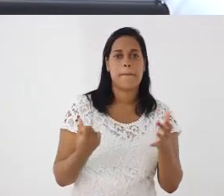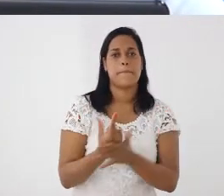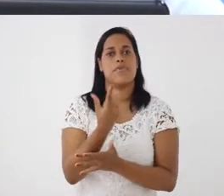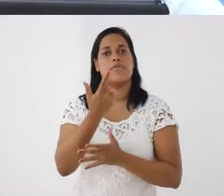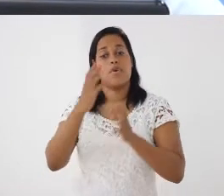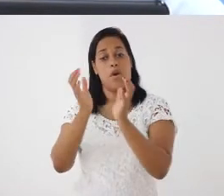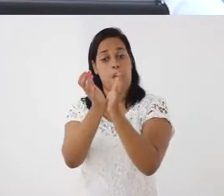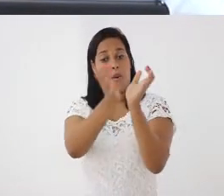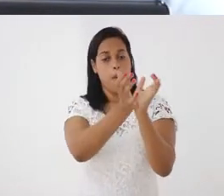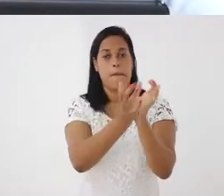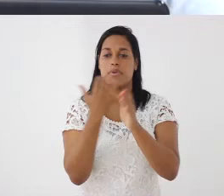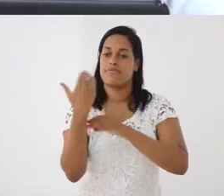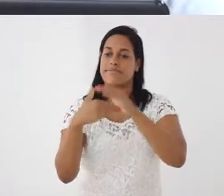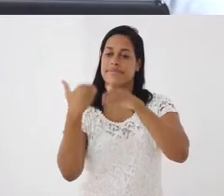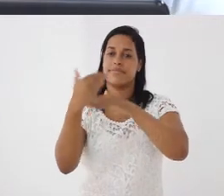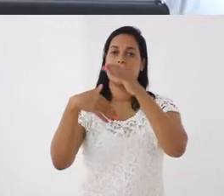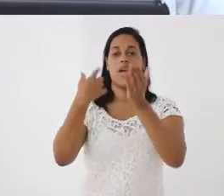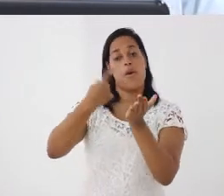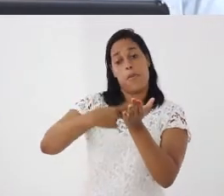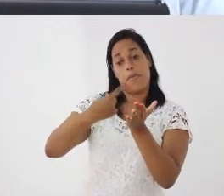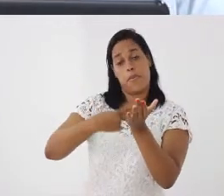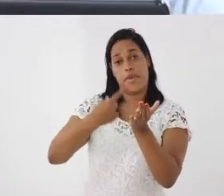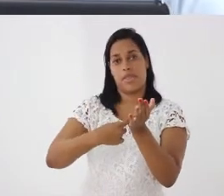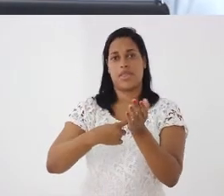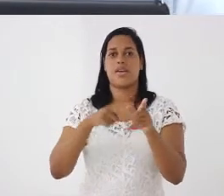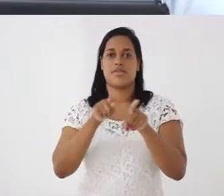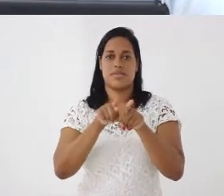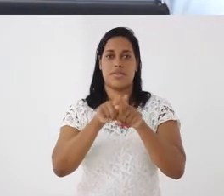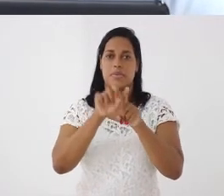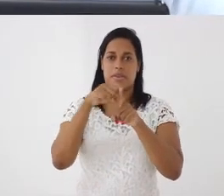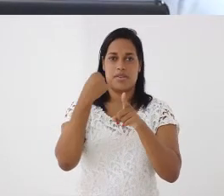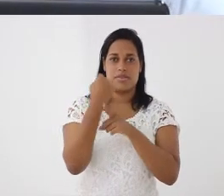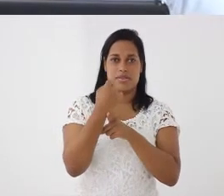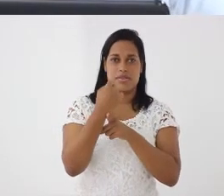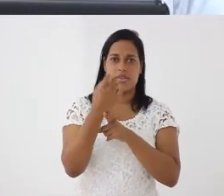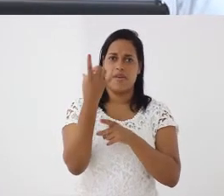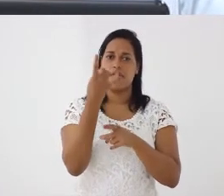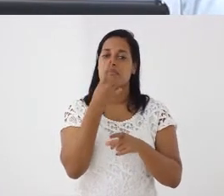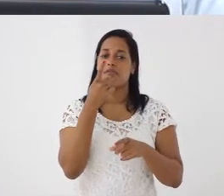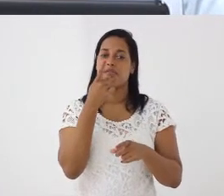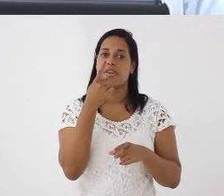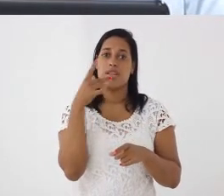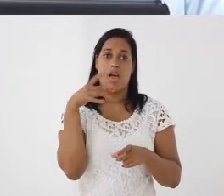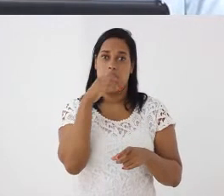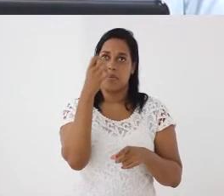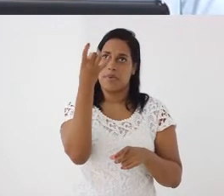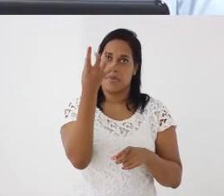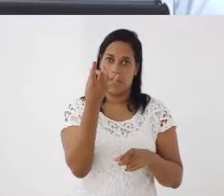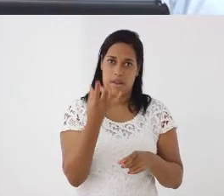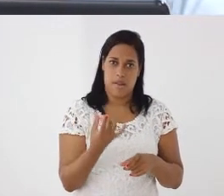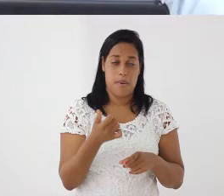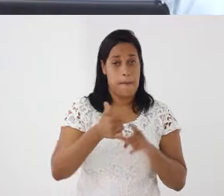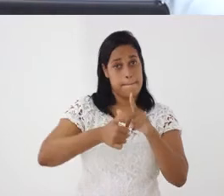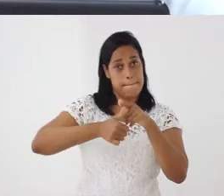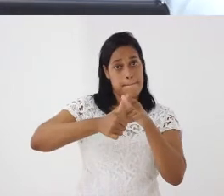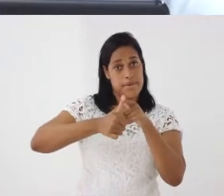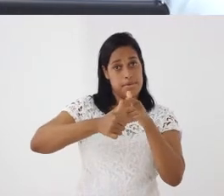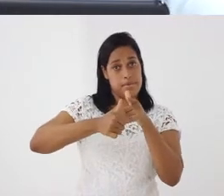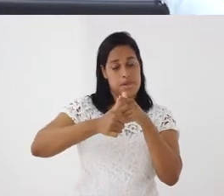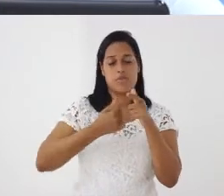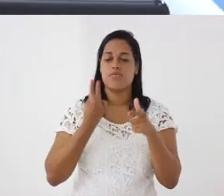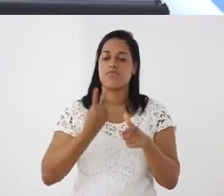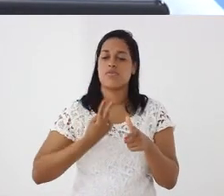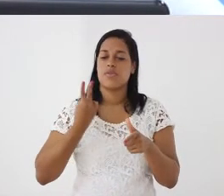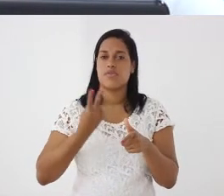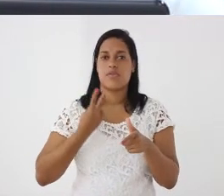sua comunidade e comprometer-se com o bem comum. Vamos falar rapidamente sobre cada um desses fatores. Primeiro,